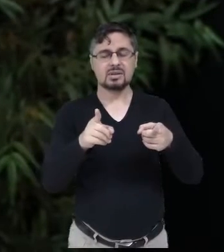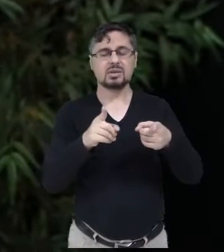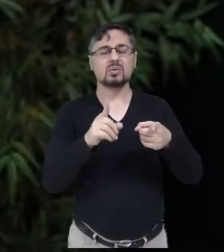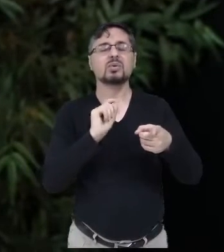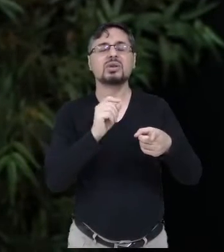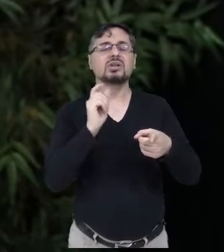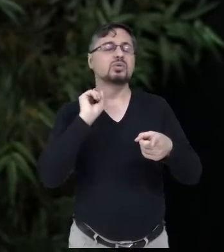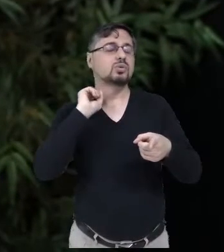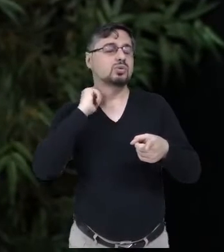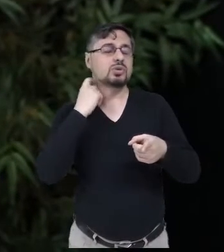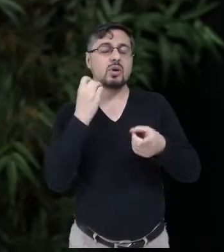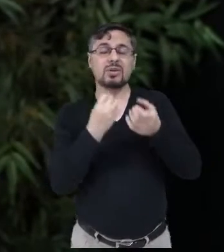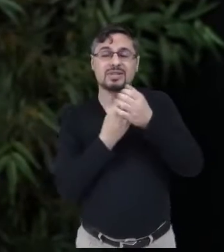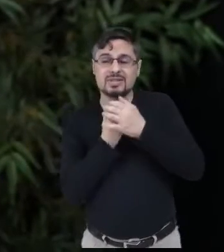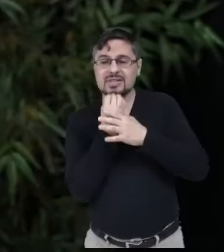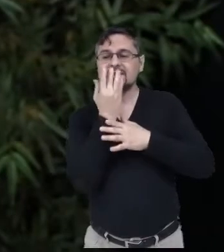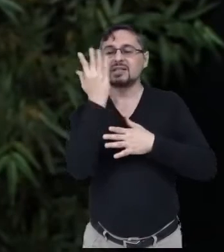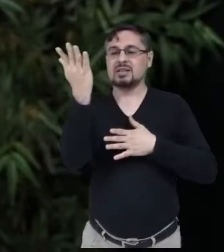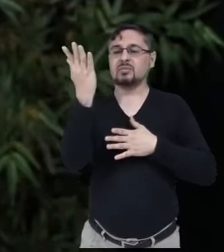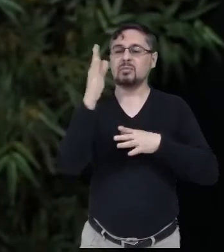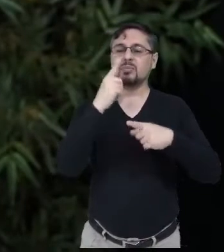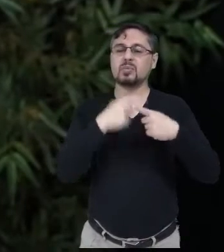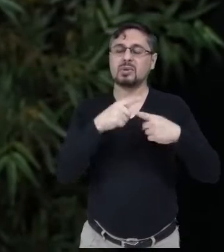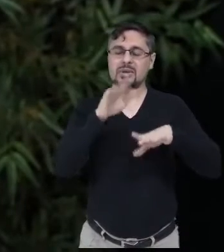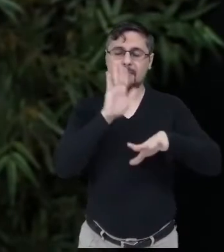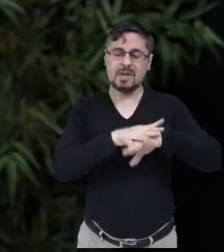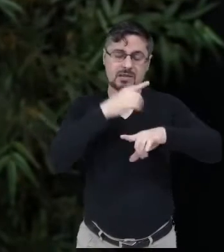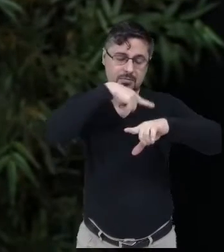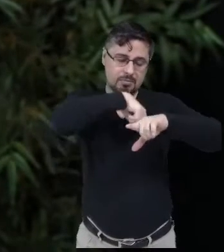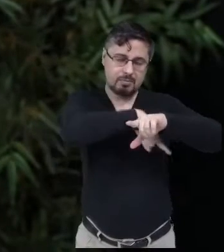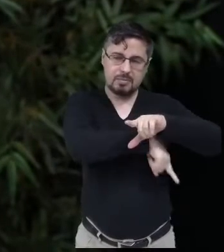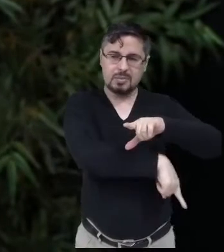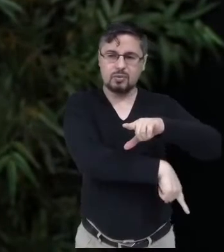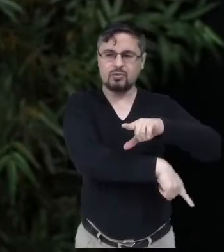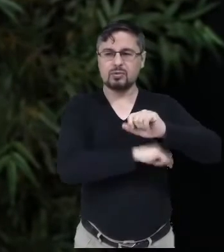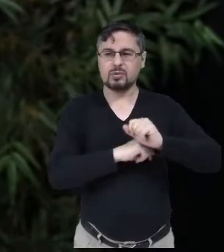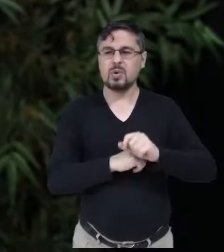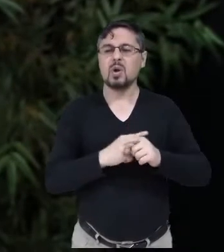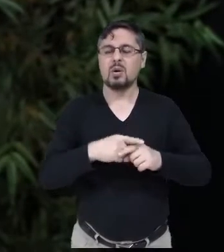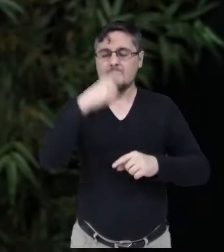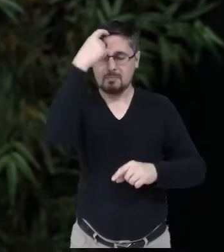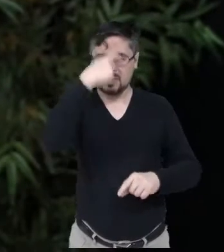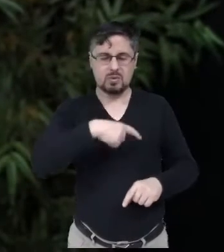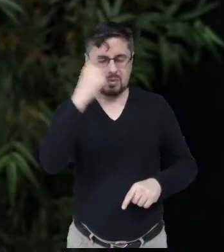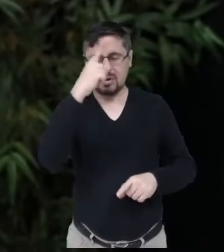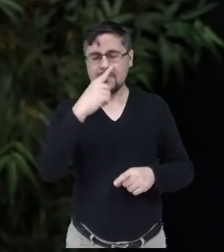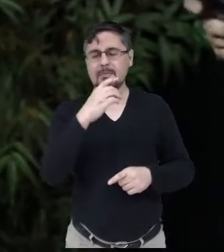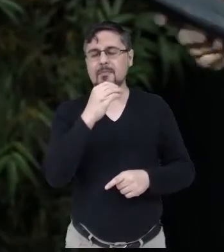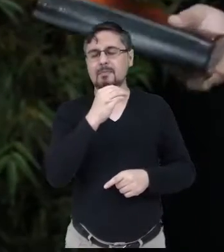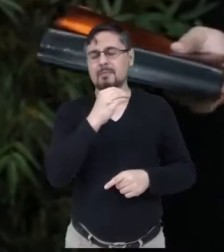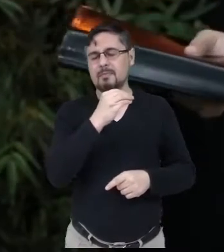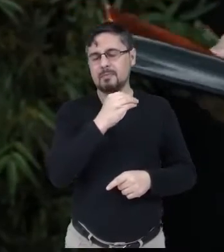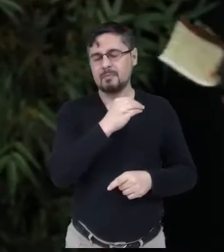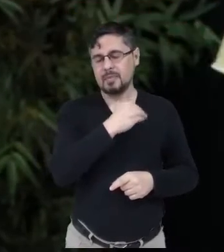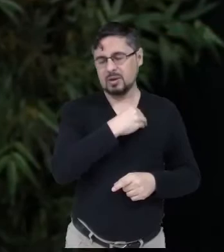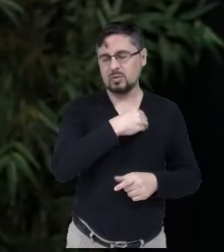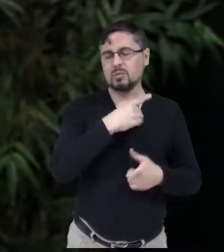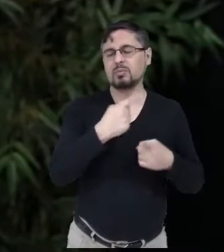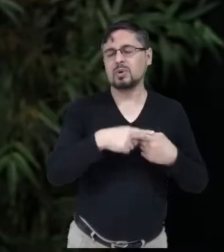mais profundo. Veja, o homem não é um pecador porque ele peca. O homem peca porque ele é